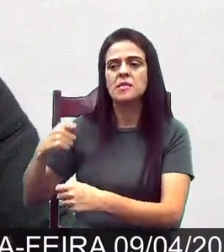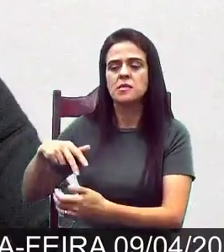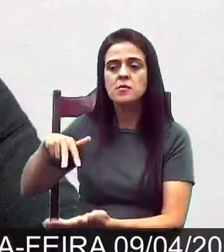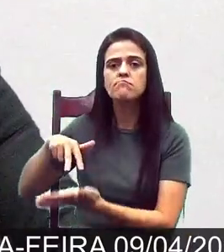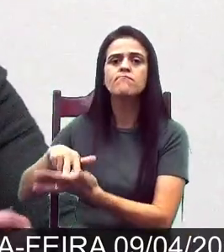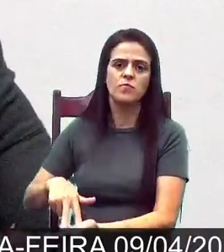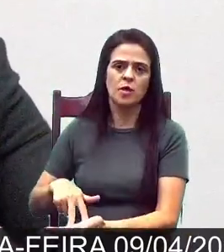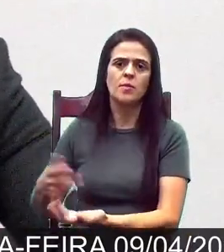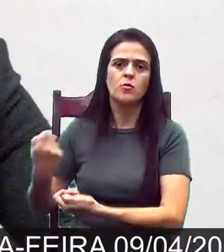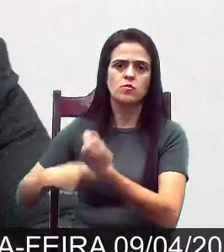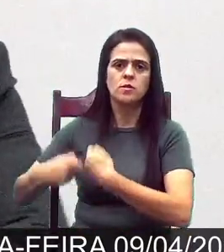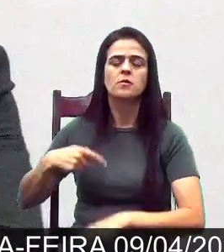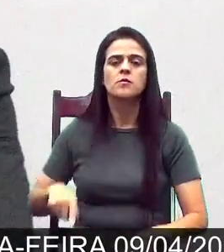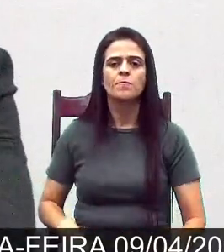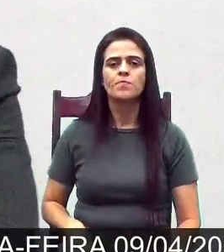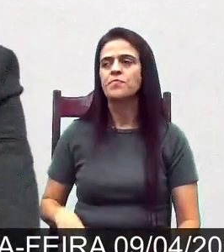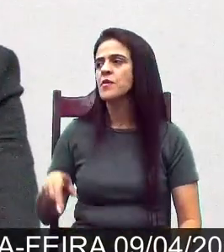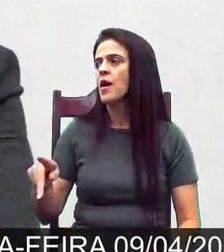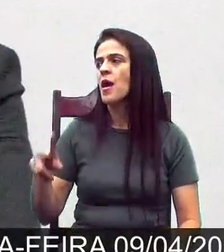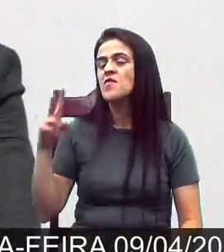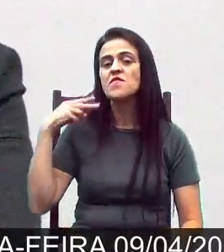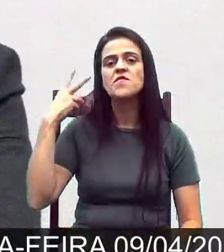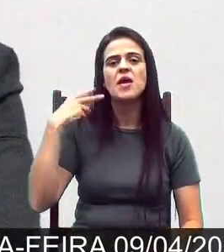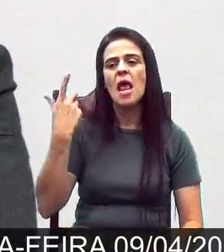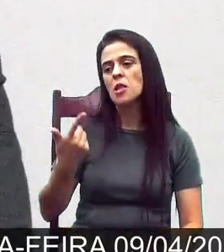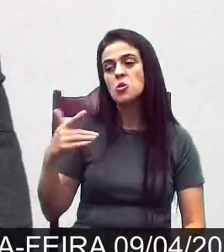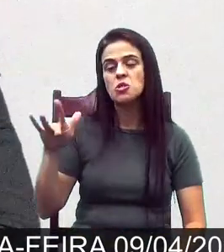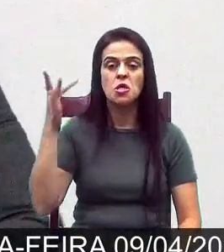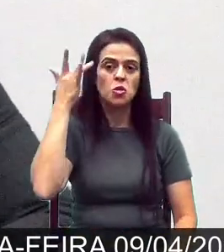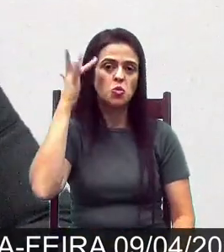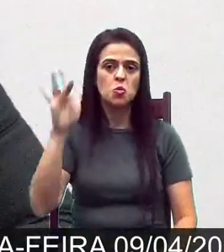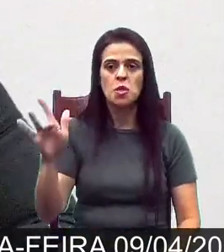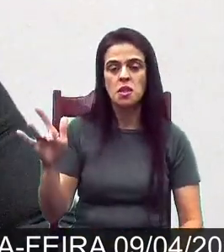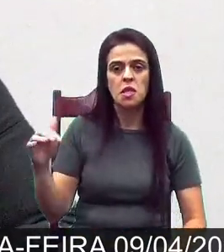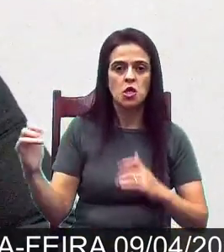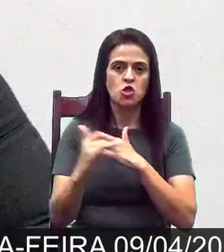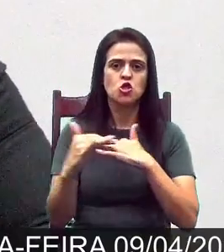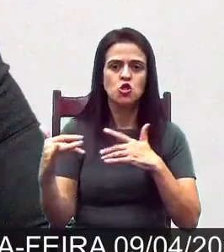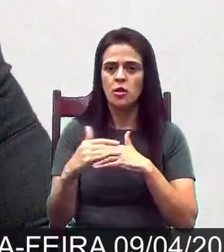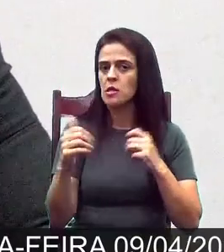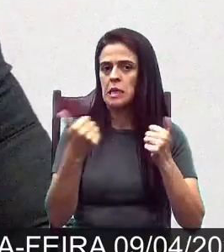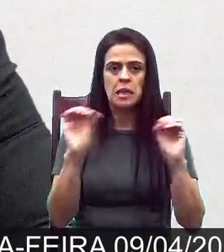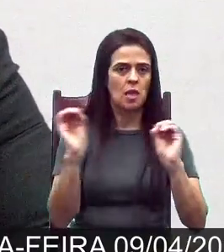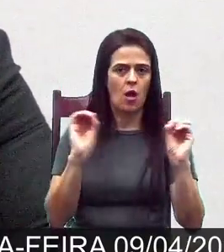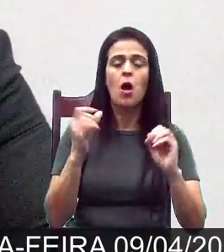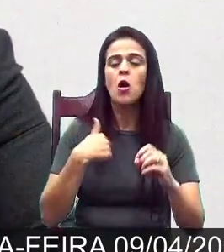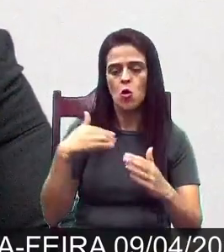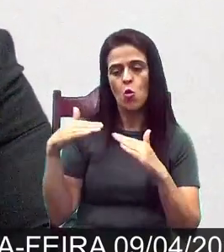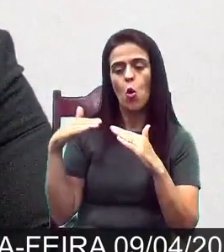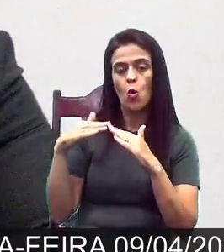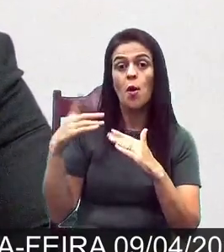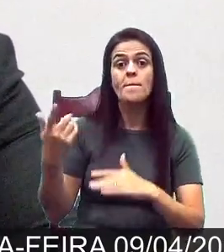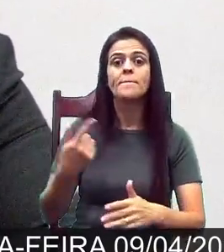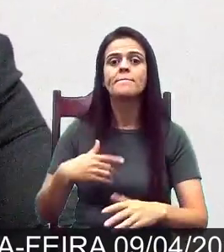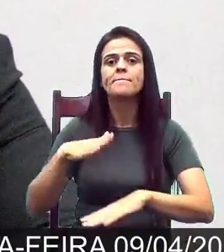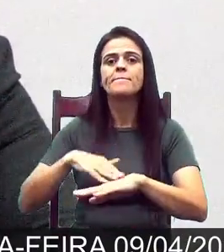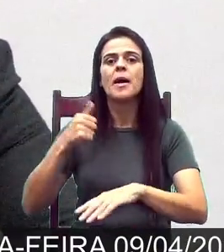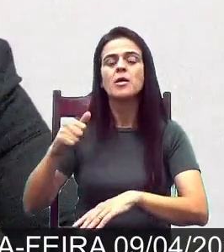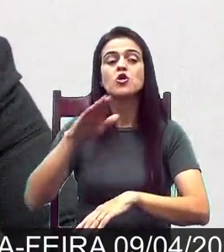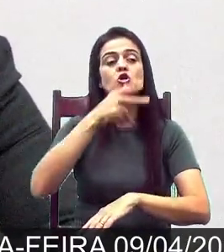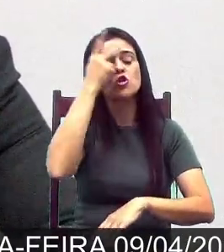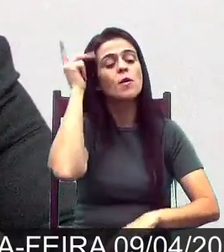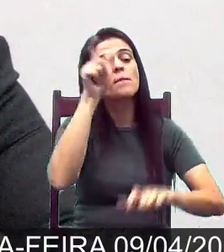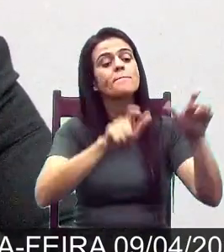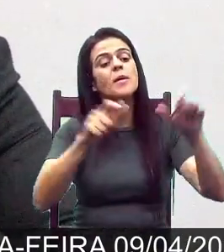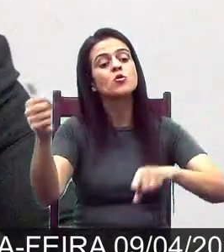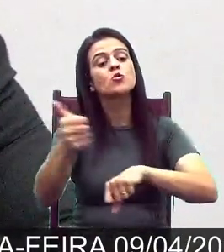mão e resolver. Ah, mas você é vereador, você não entende de trânsito. Realmente, nem você. Procura alguém que entenda e dê conta de transformar o trânsito em uma coisa mais